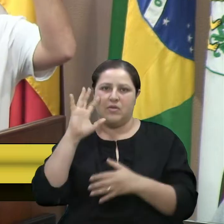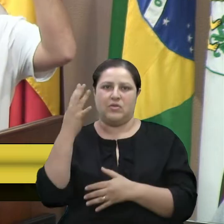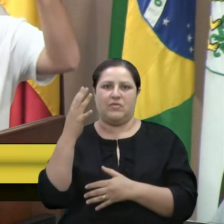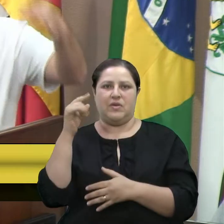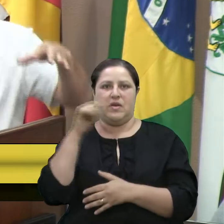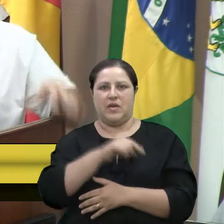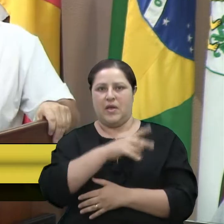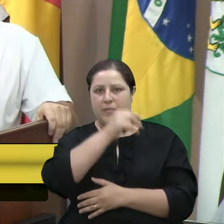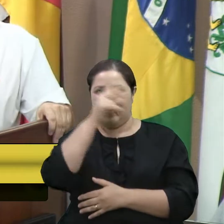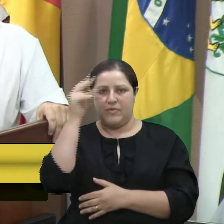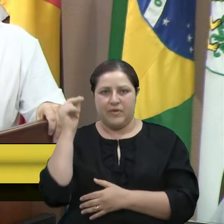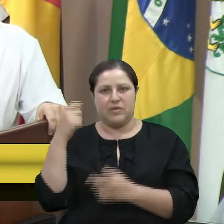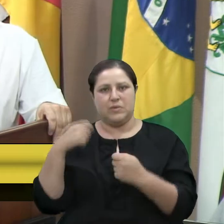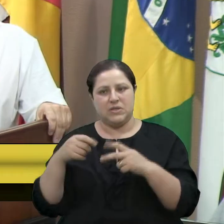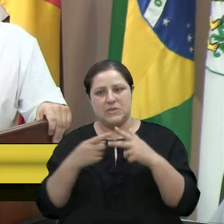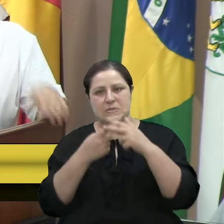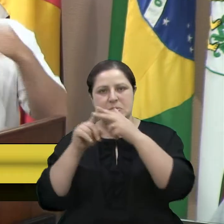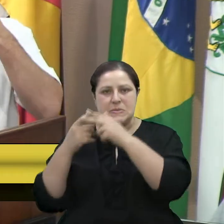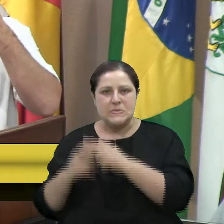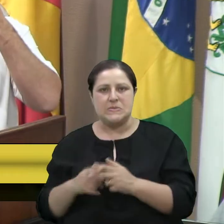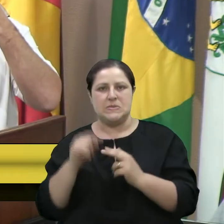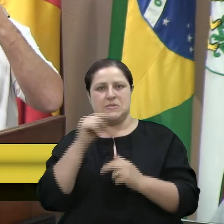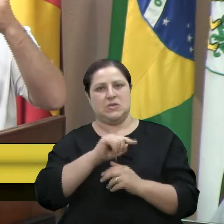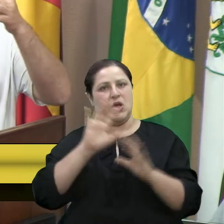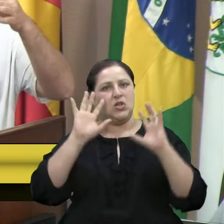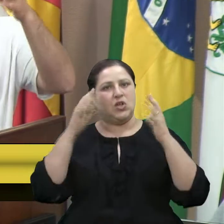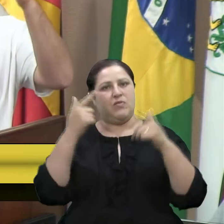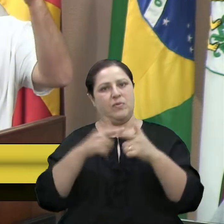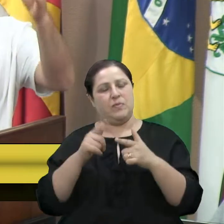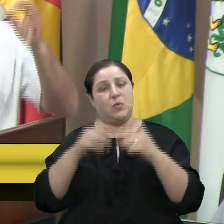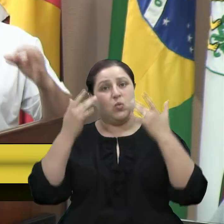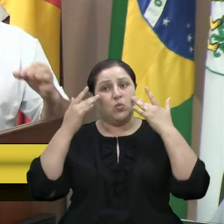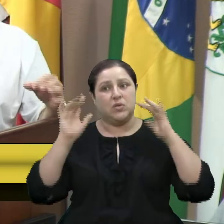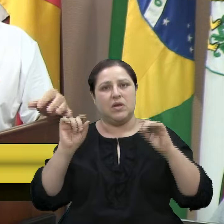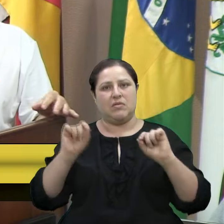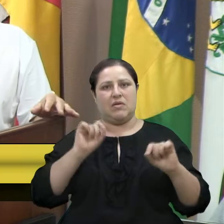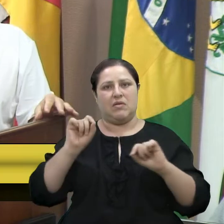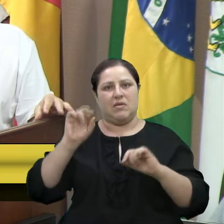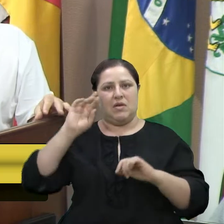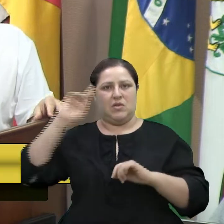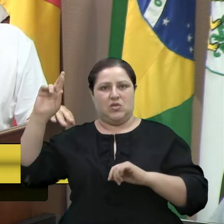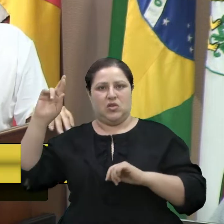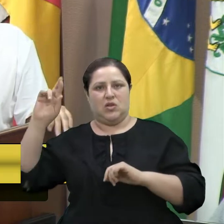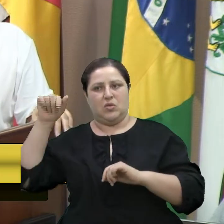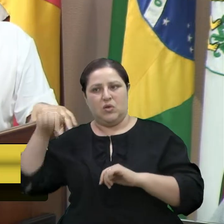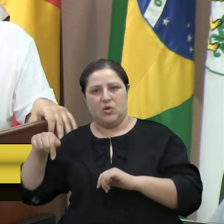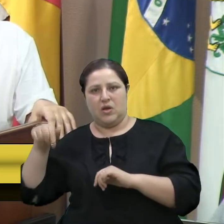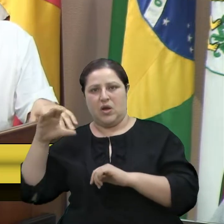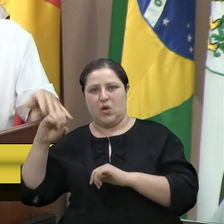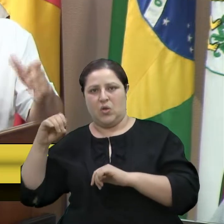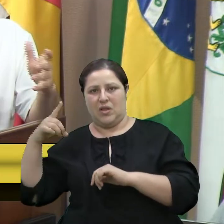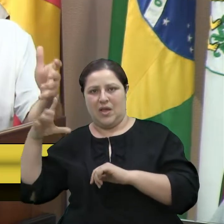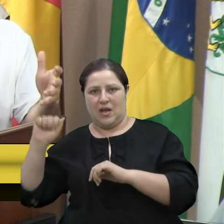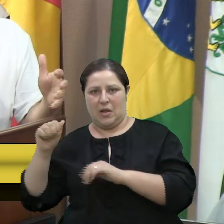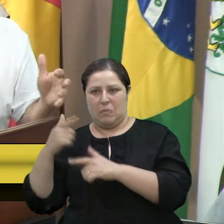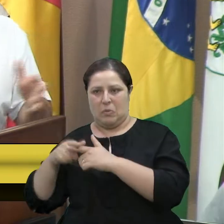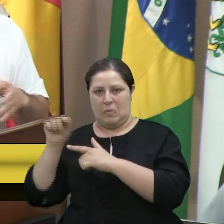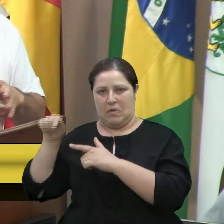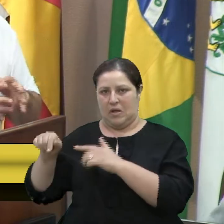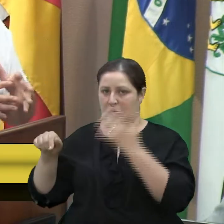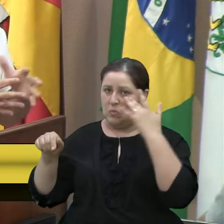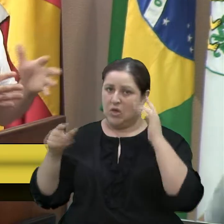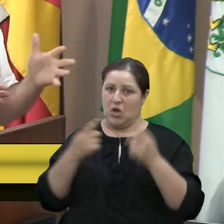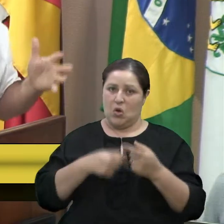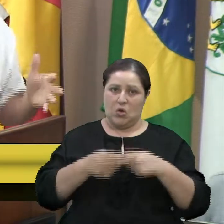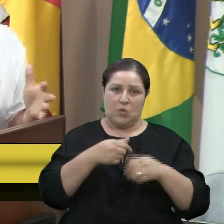precisa destrinchar isso daí. Eu não sei se o problema é a diretora da Codeca, como muitos falam. Eu não sei se o problema é econômico,